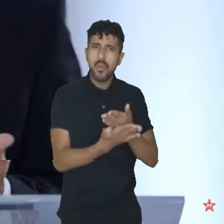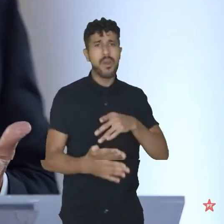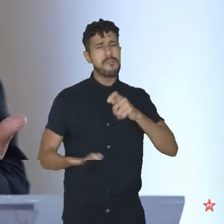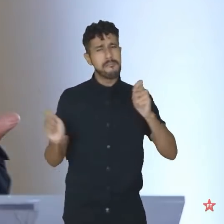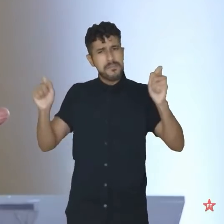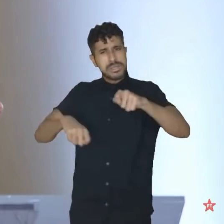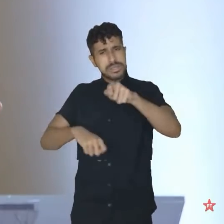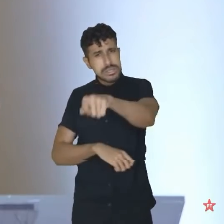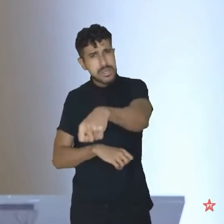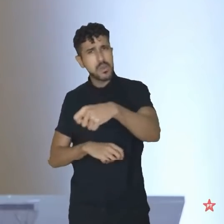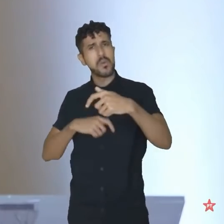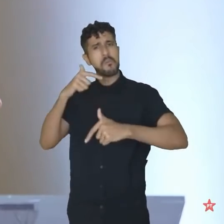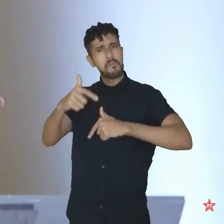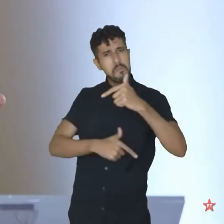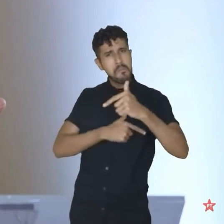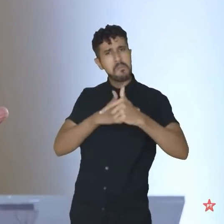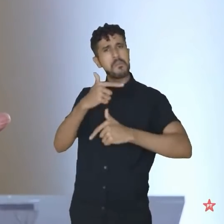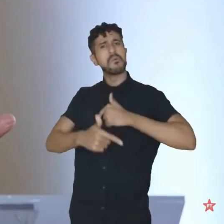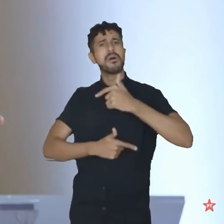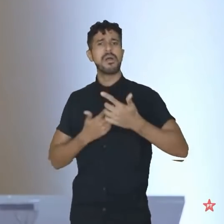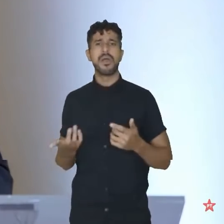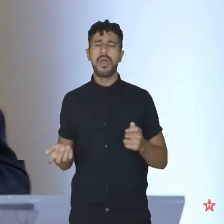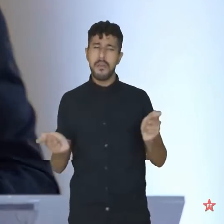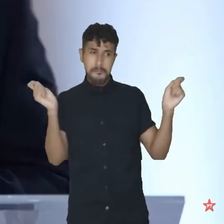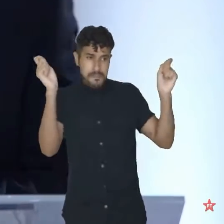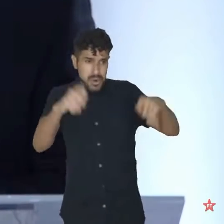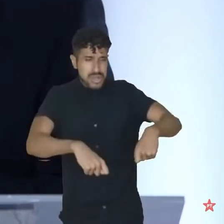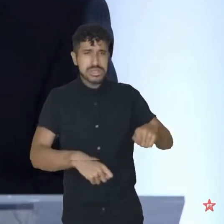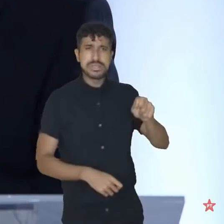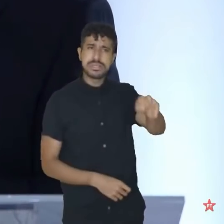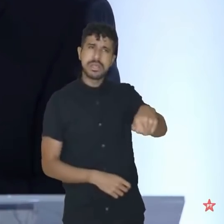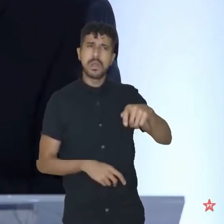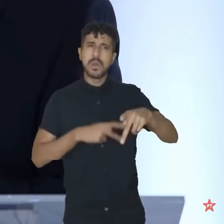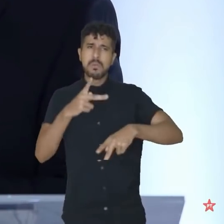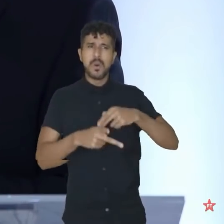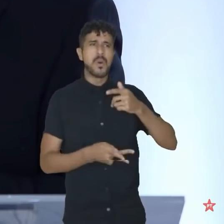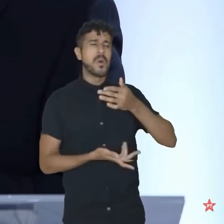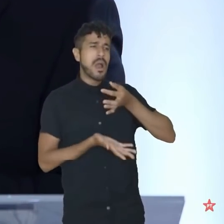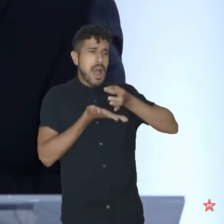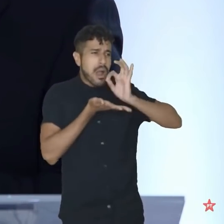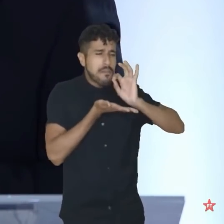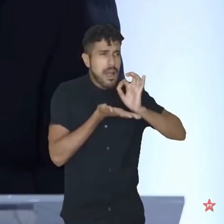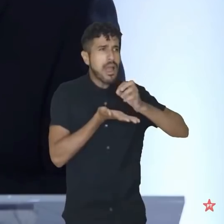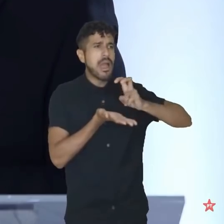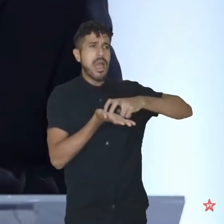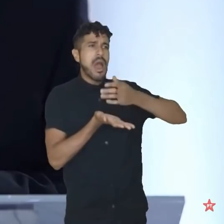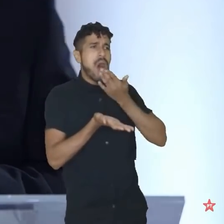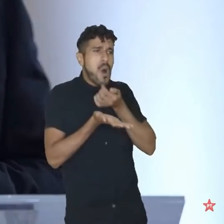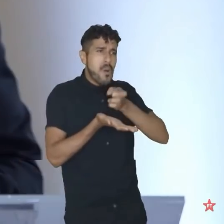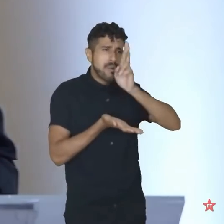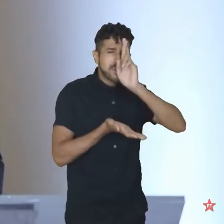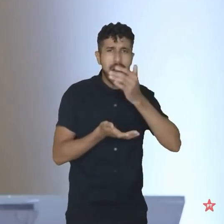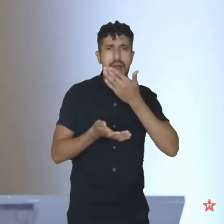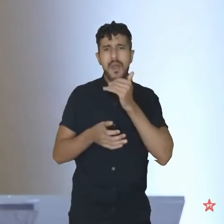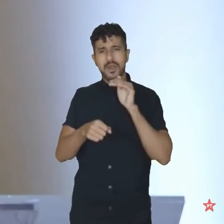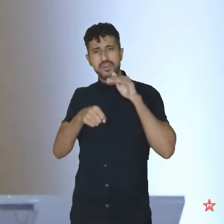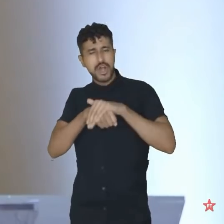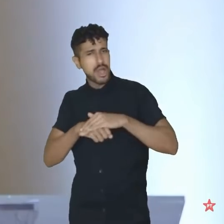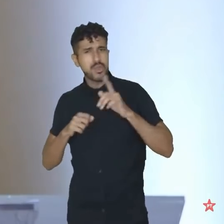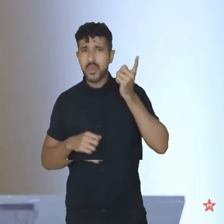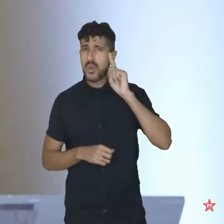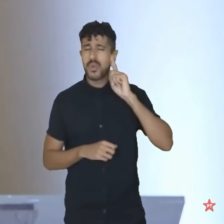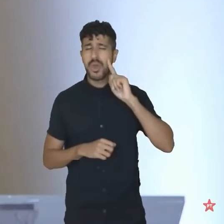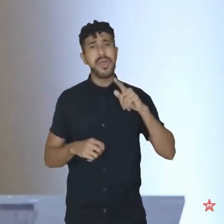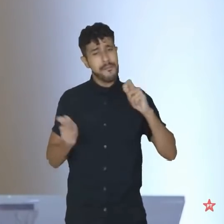trabalhar é plenamente possível esse povo tomar café almoçar e jantar todo dia e é plenamente a gente